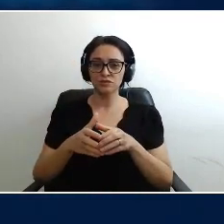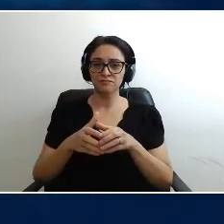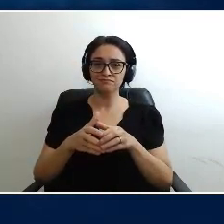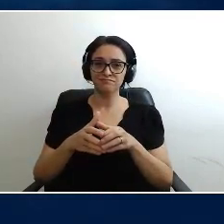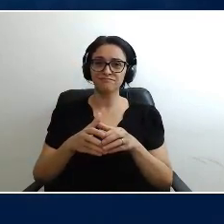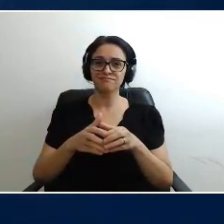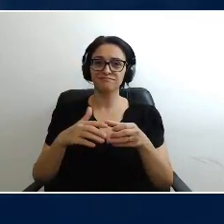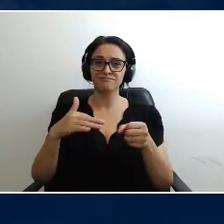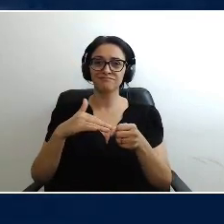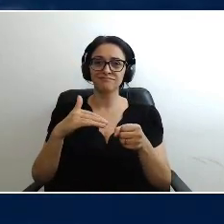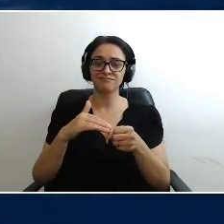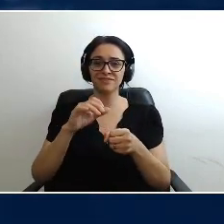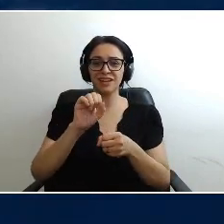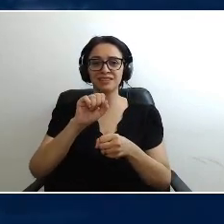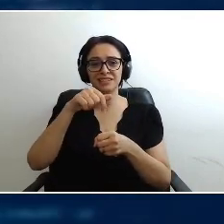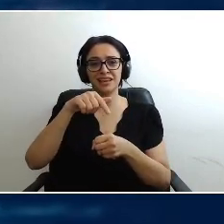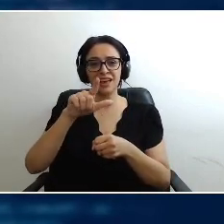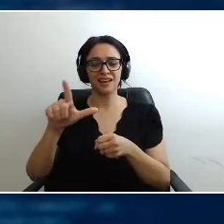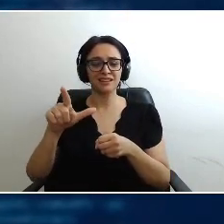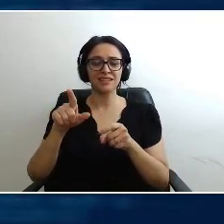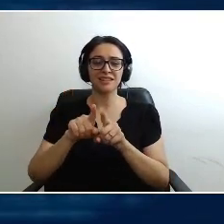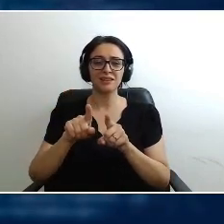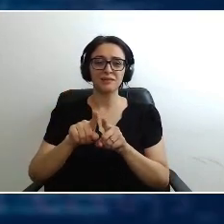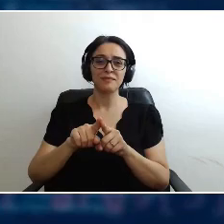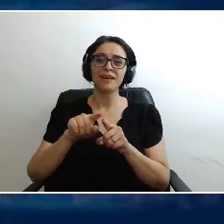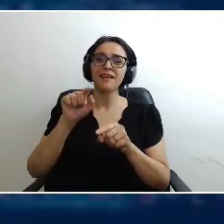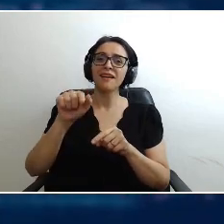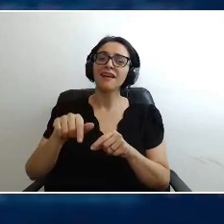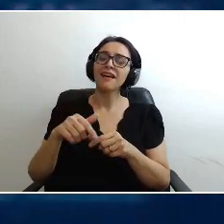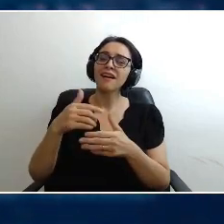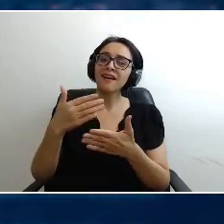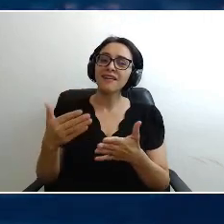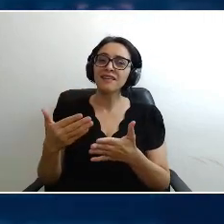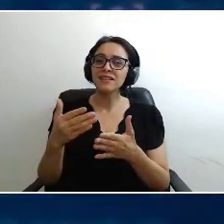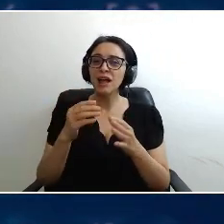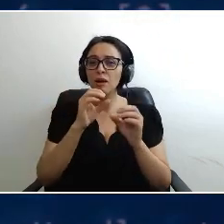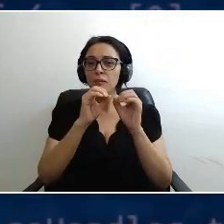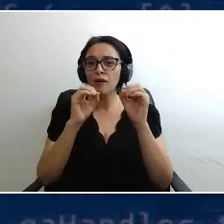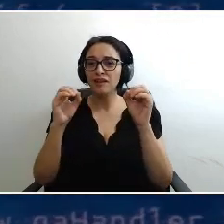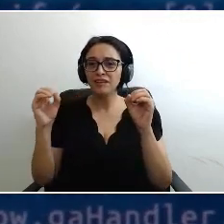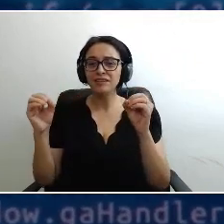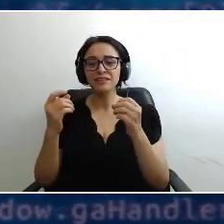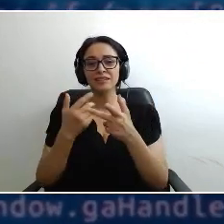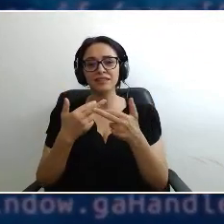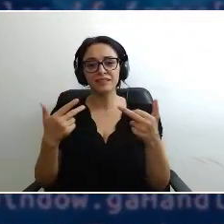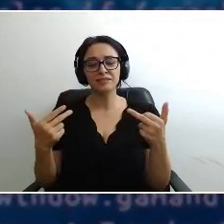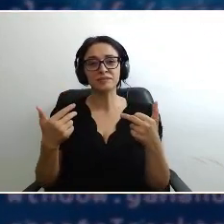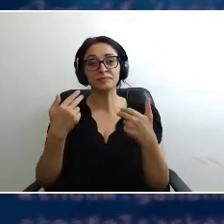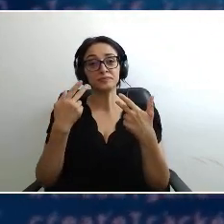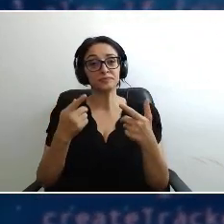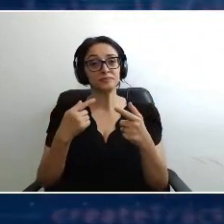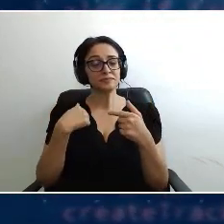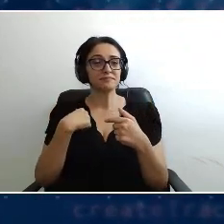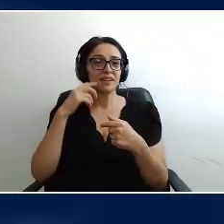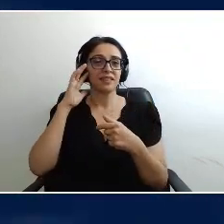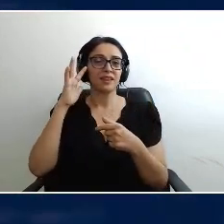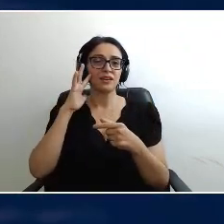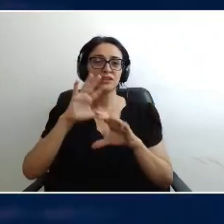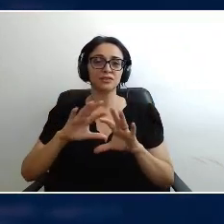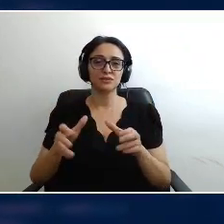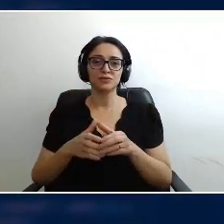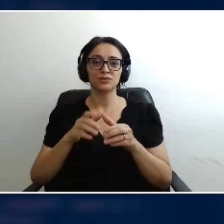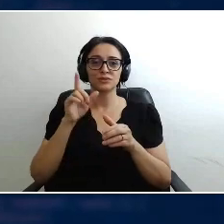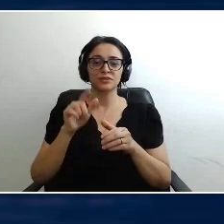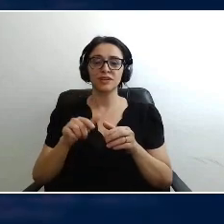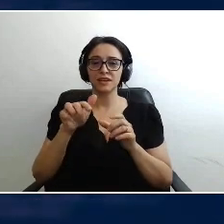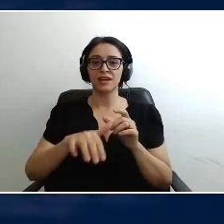faz join, inner join, tem até aquela imagem bonitinha das bolinhas, né? Quando está um inner join, um outer join. É pura teoria dos conjuntos, é uma